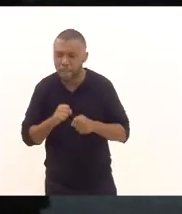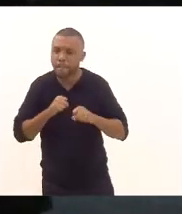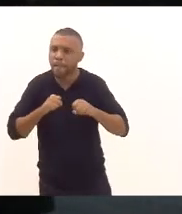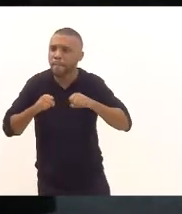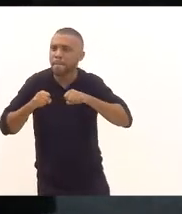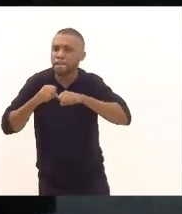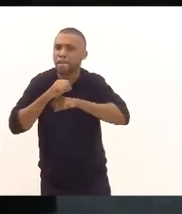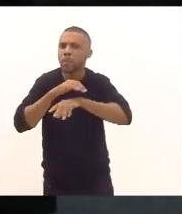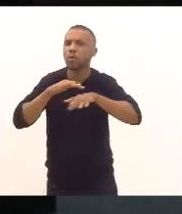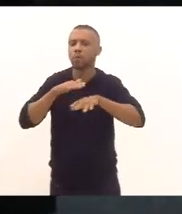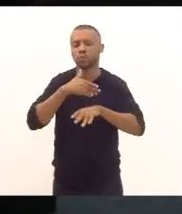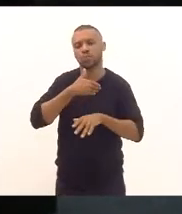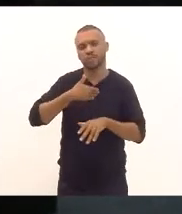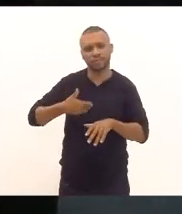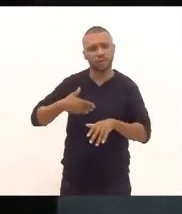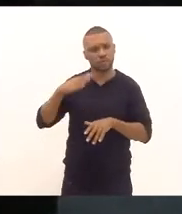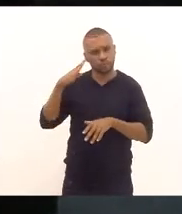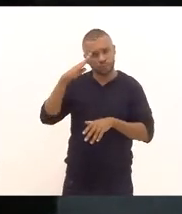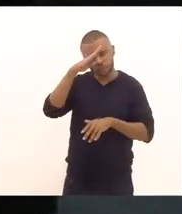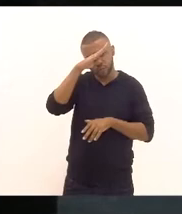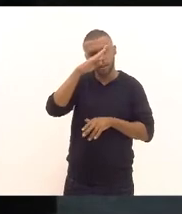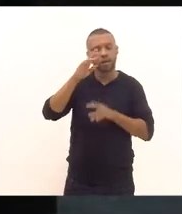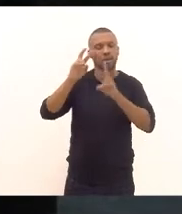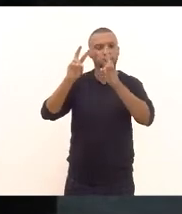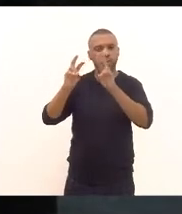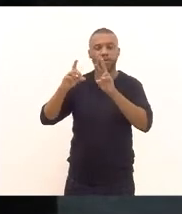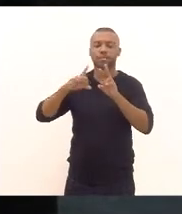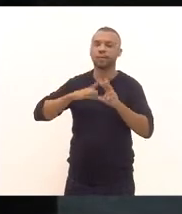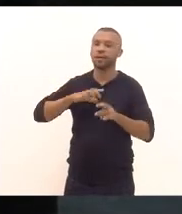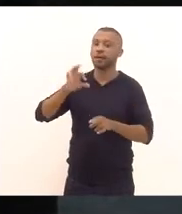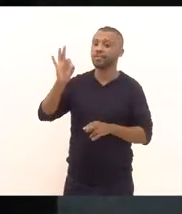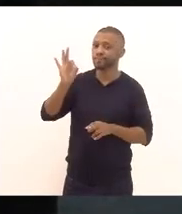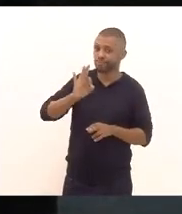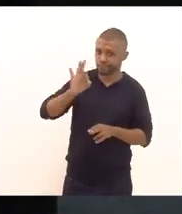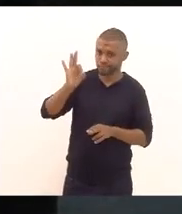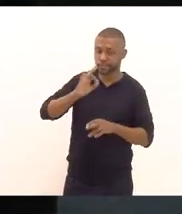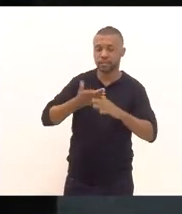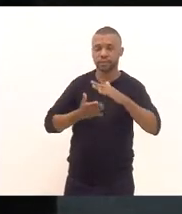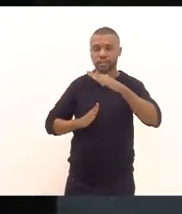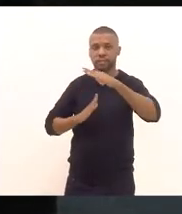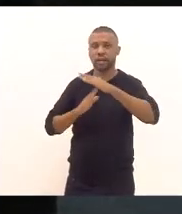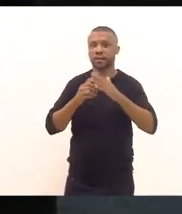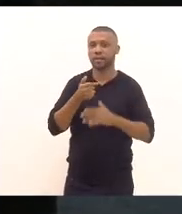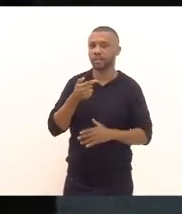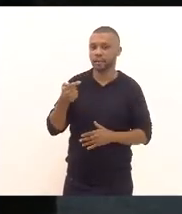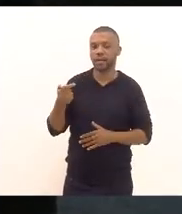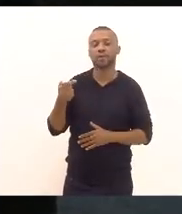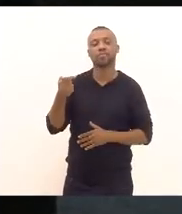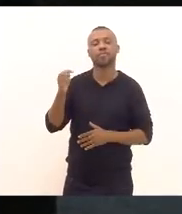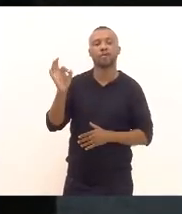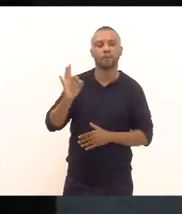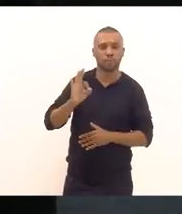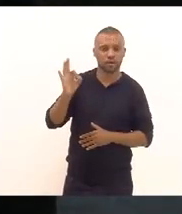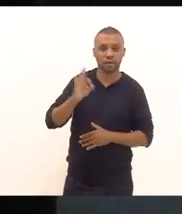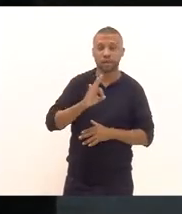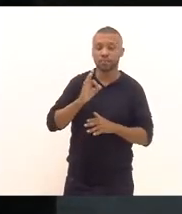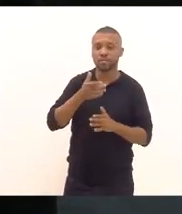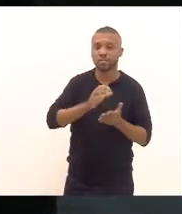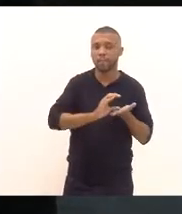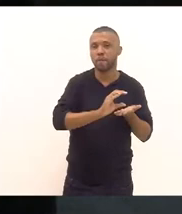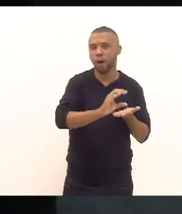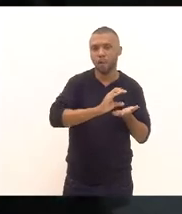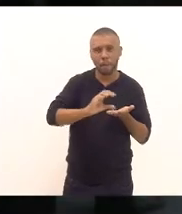do governo bolsonaro em relação a fixação dessa lista esse teto dezessete por cento para esses setores